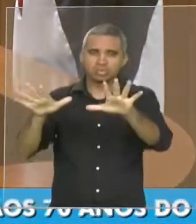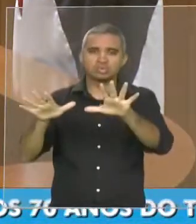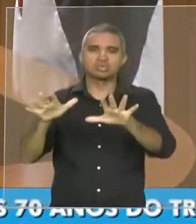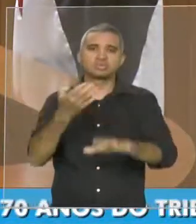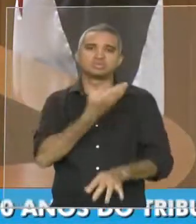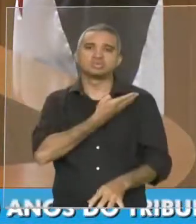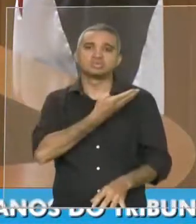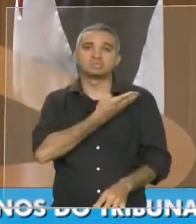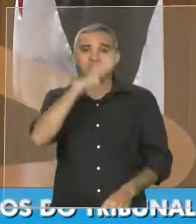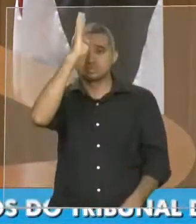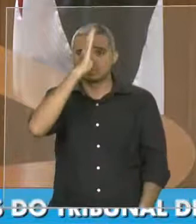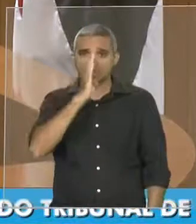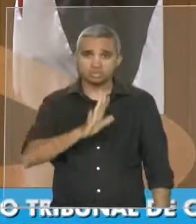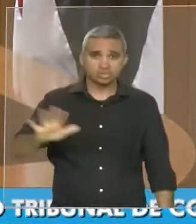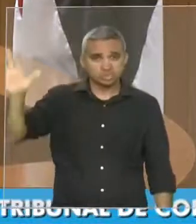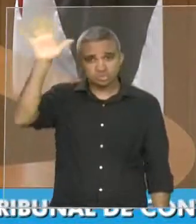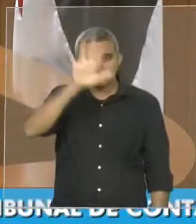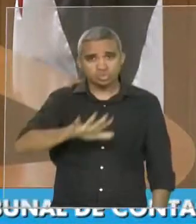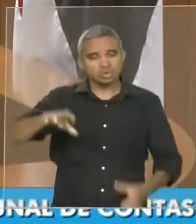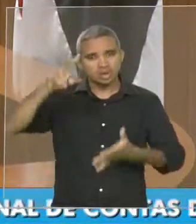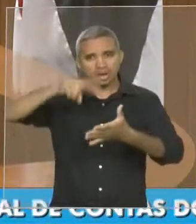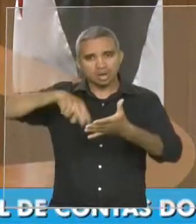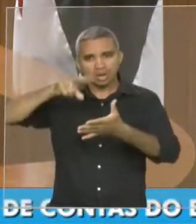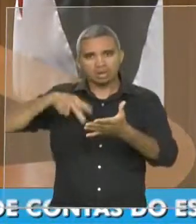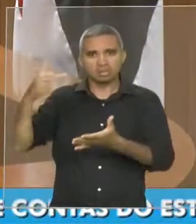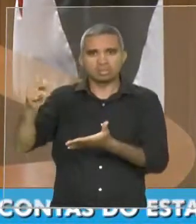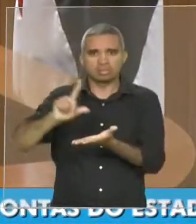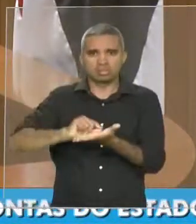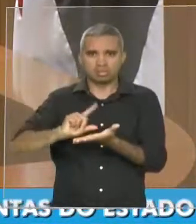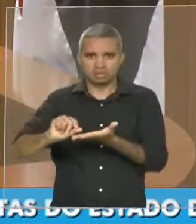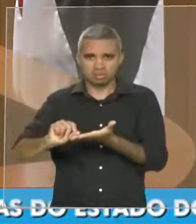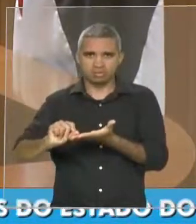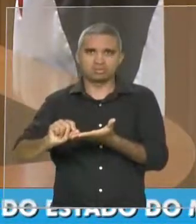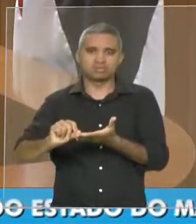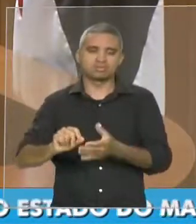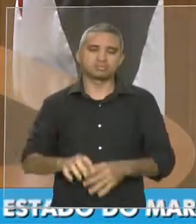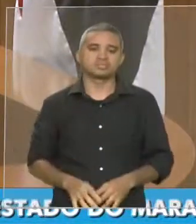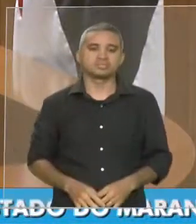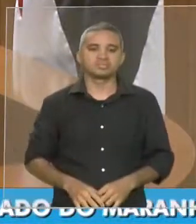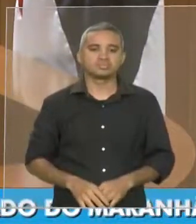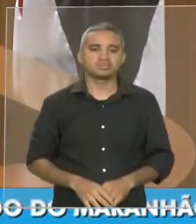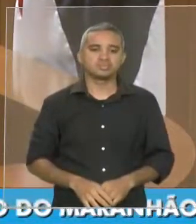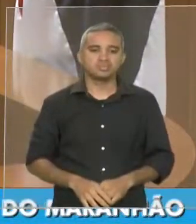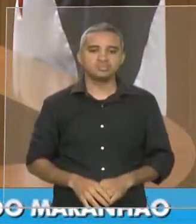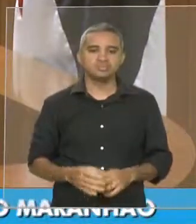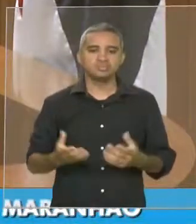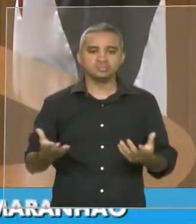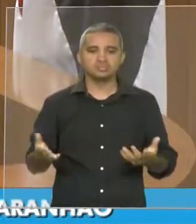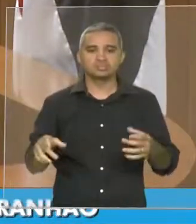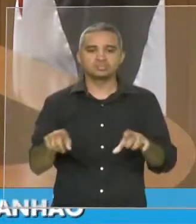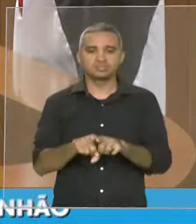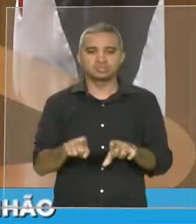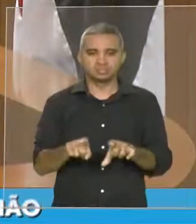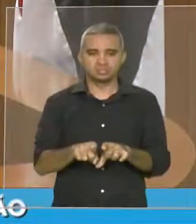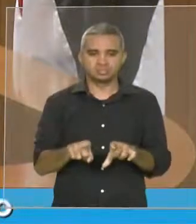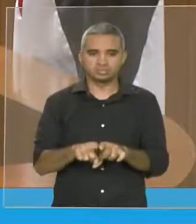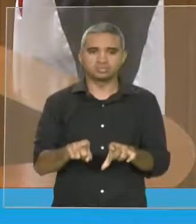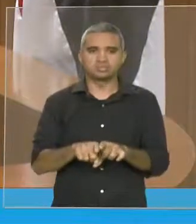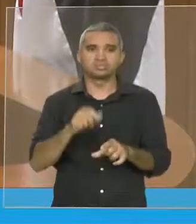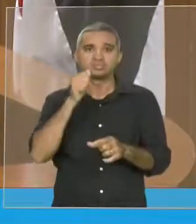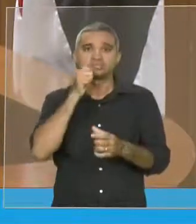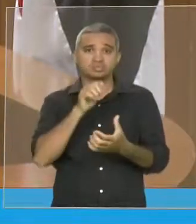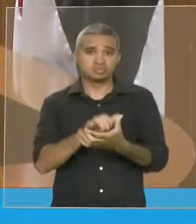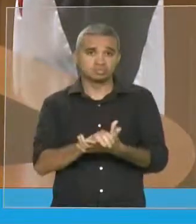sua matéria. Mas também dar uma saudação aqui, né, fazendo aqui o dever de casa, cumprimentar minha esposa,